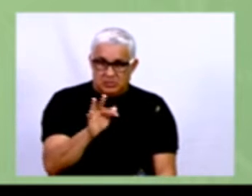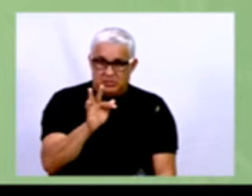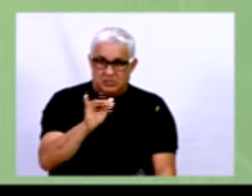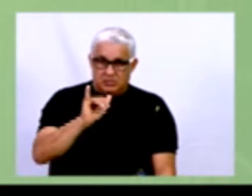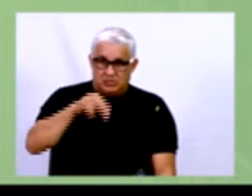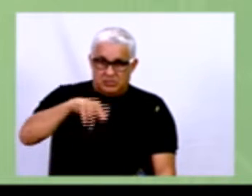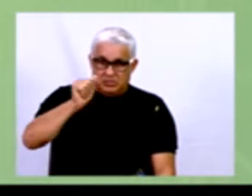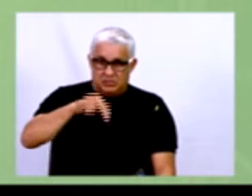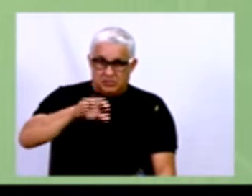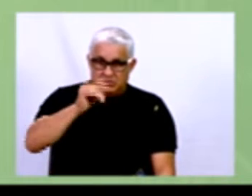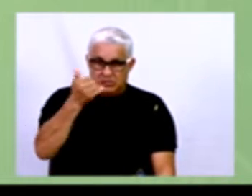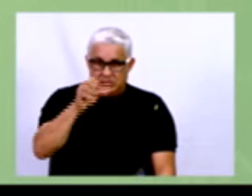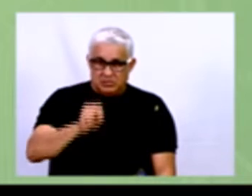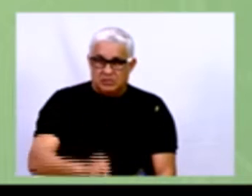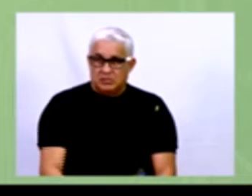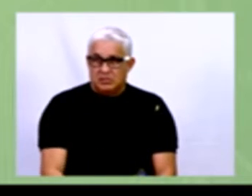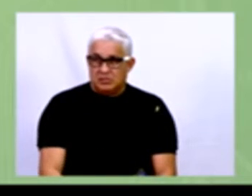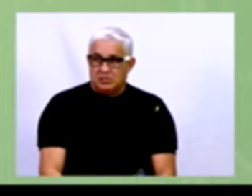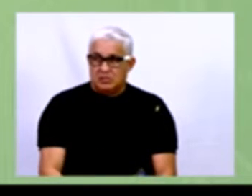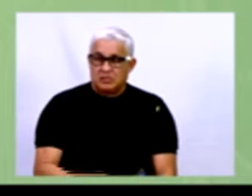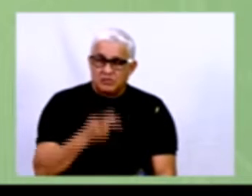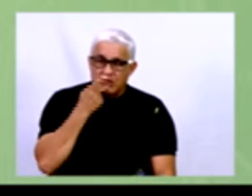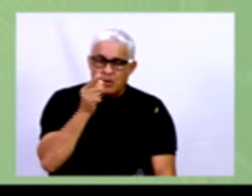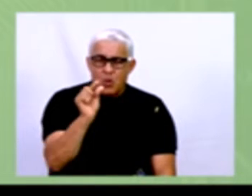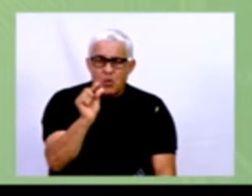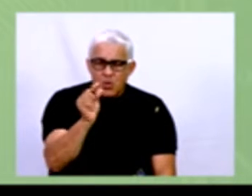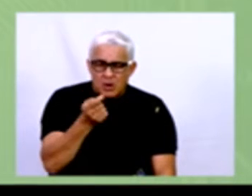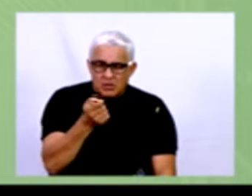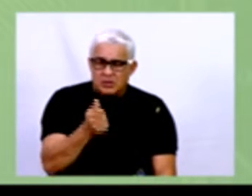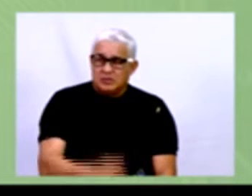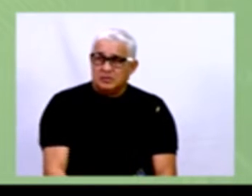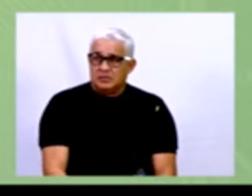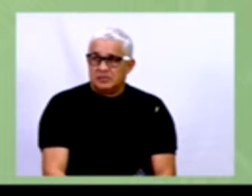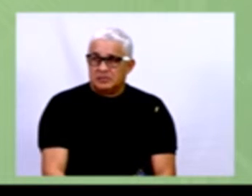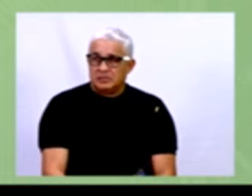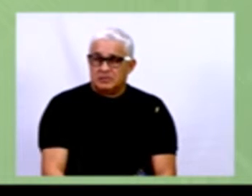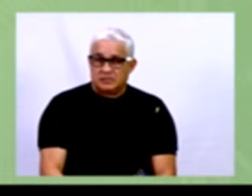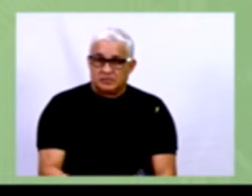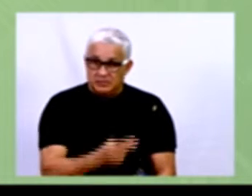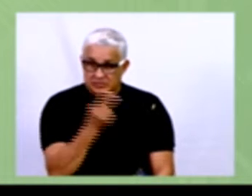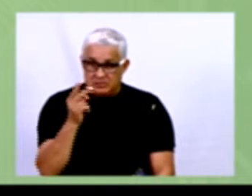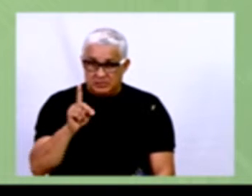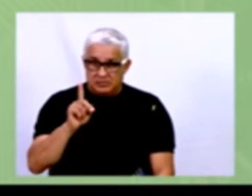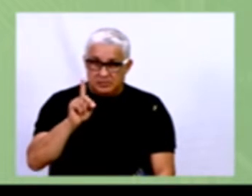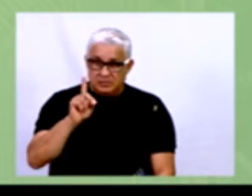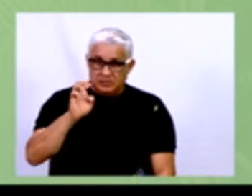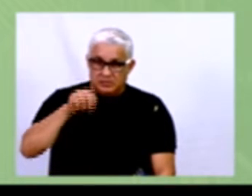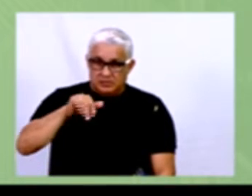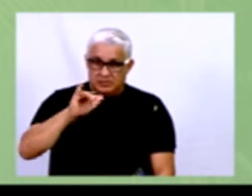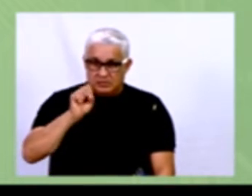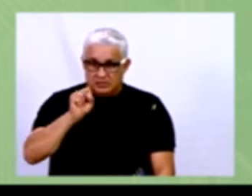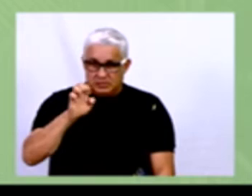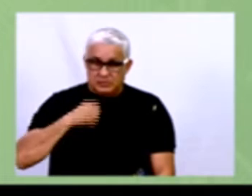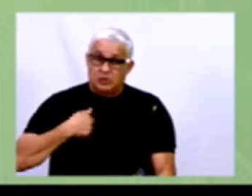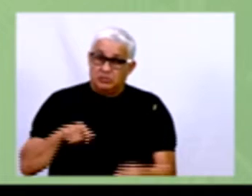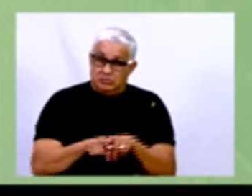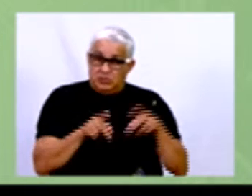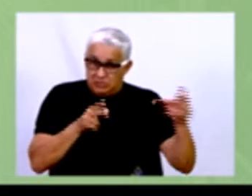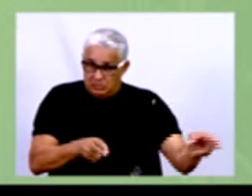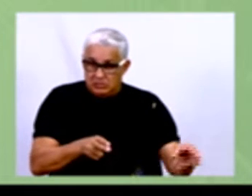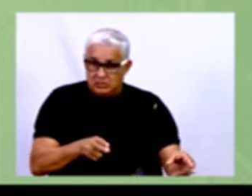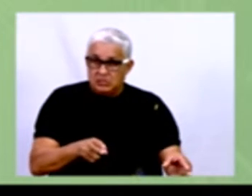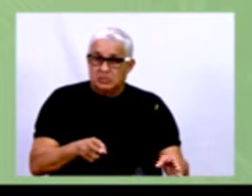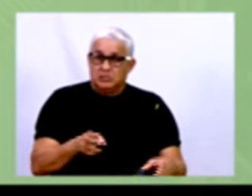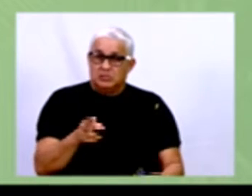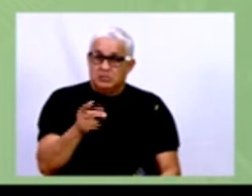Professora Denise, por favor, fale um pouquinho de sua formação. Meu nome é Denise Tontiucci, também sou bacharel em Economia,